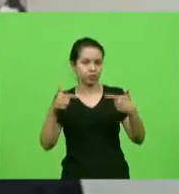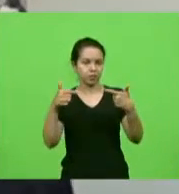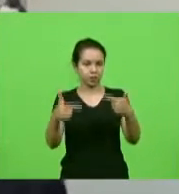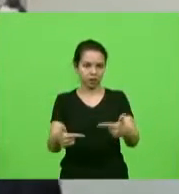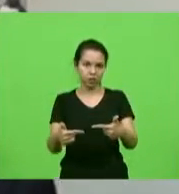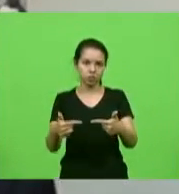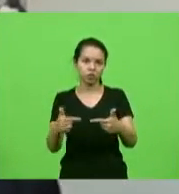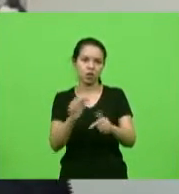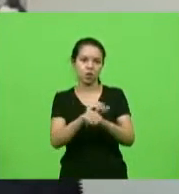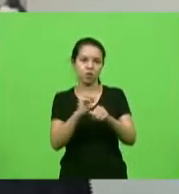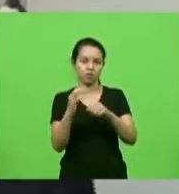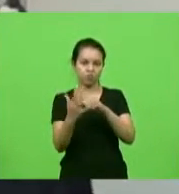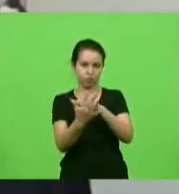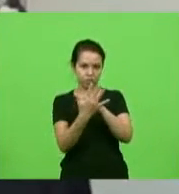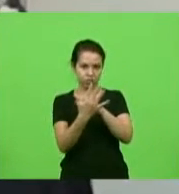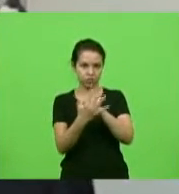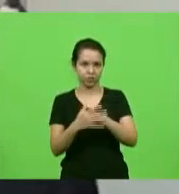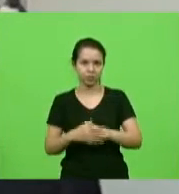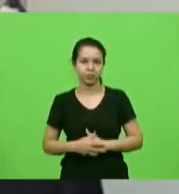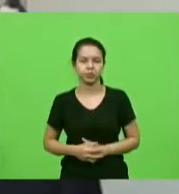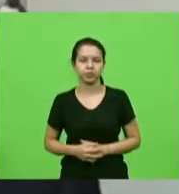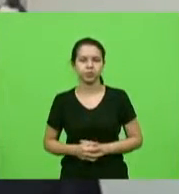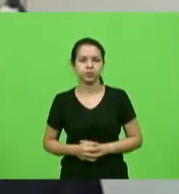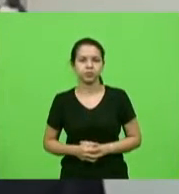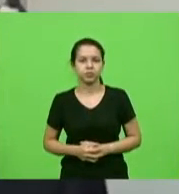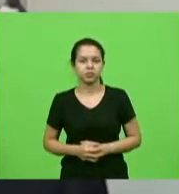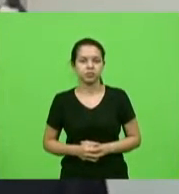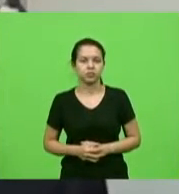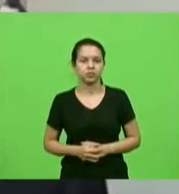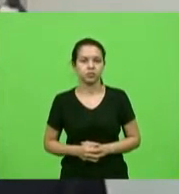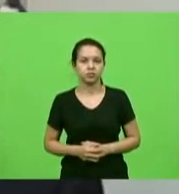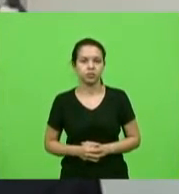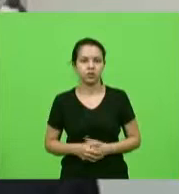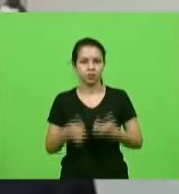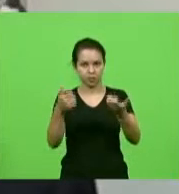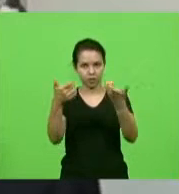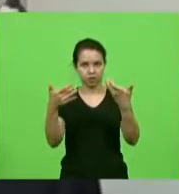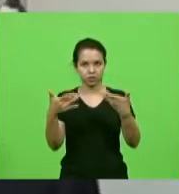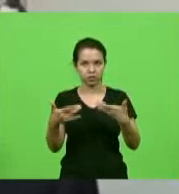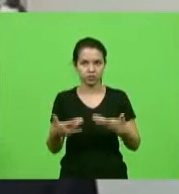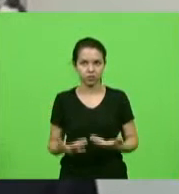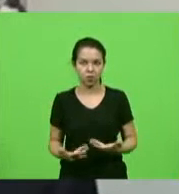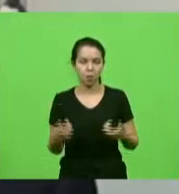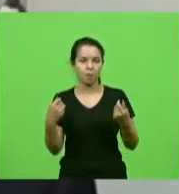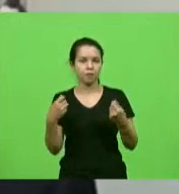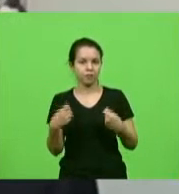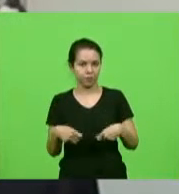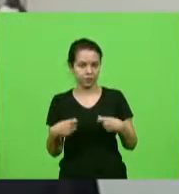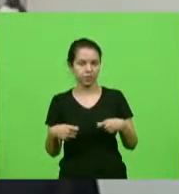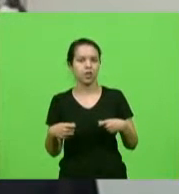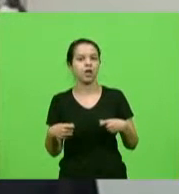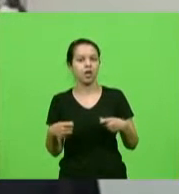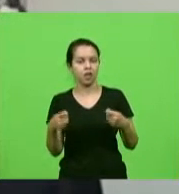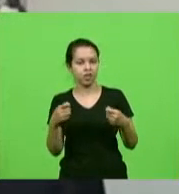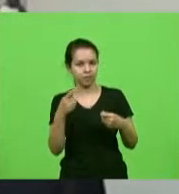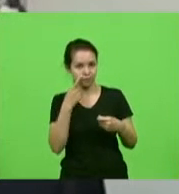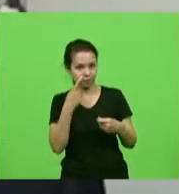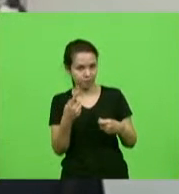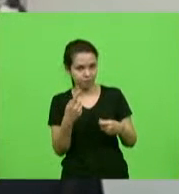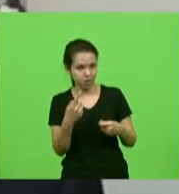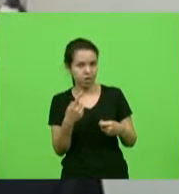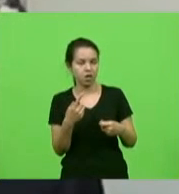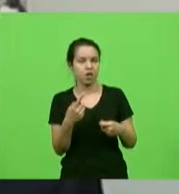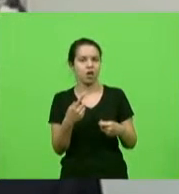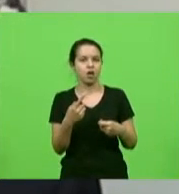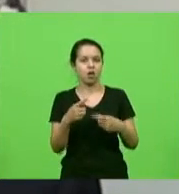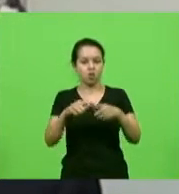Covid. Ora, da descrição dos fatos, é possível verificar que a contratação do hospital de campanha não